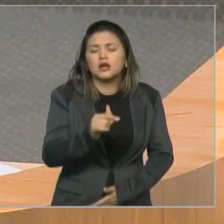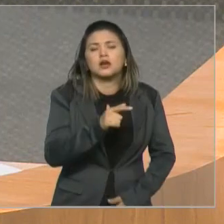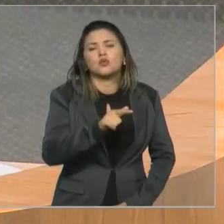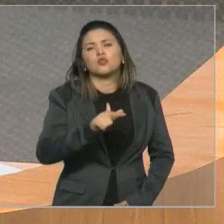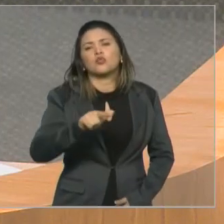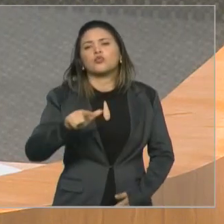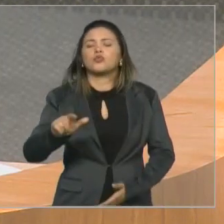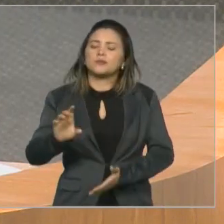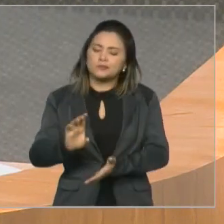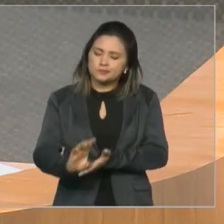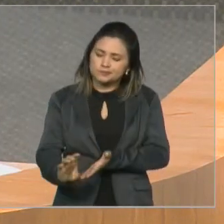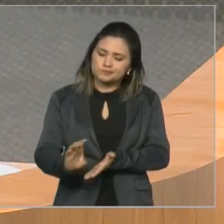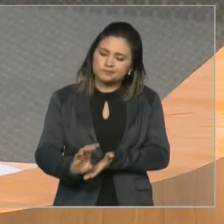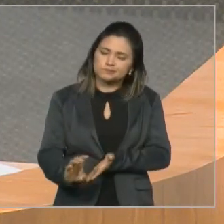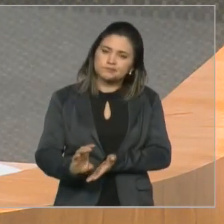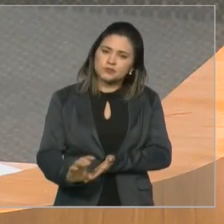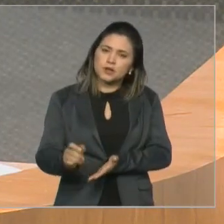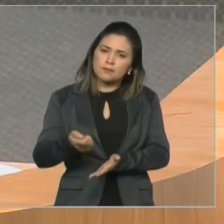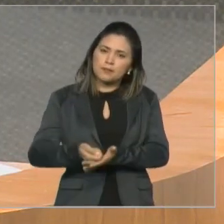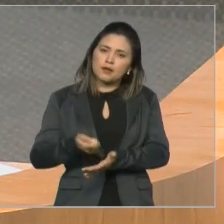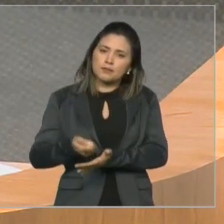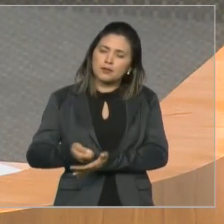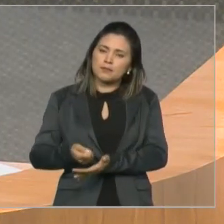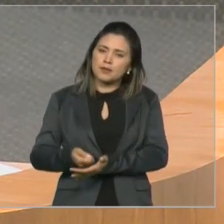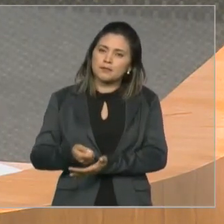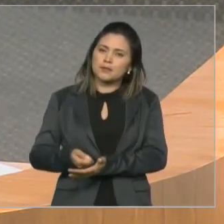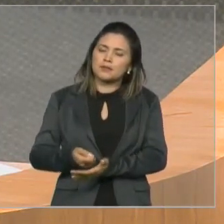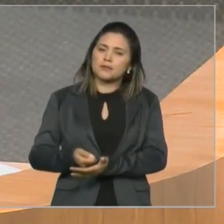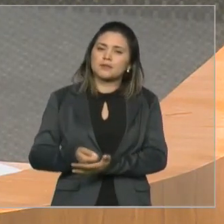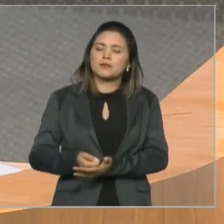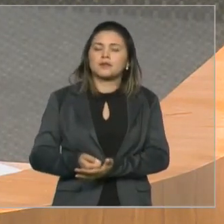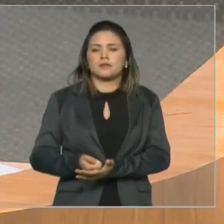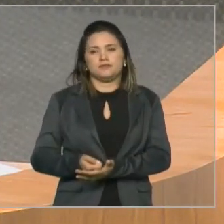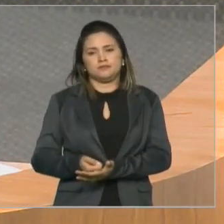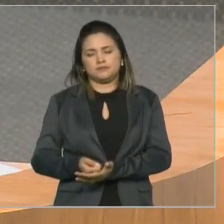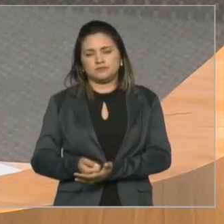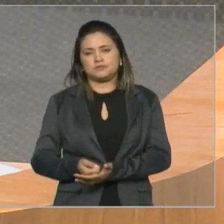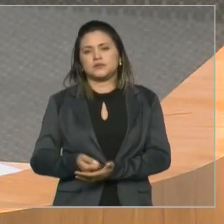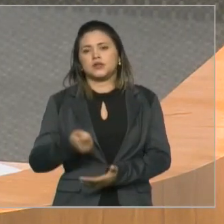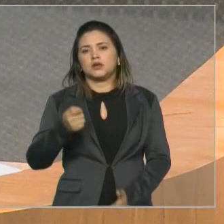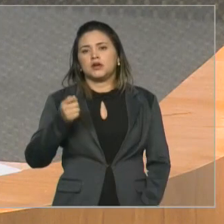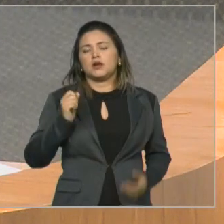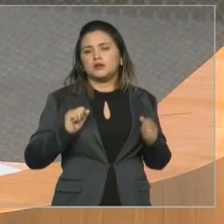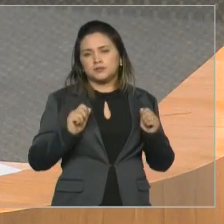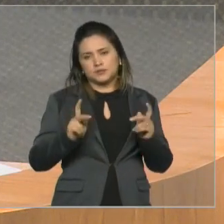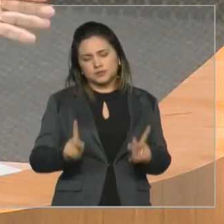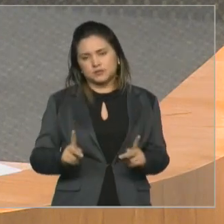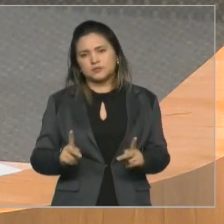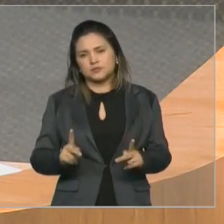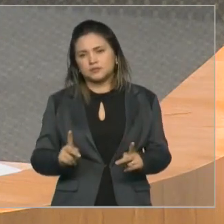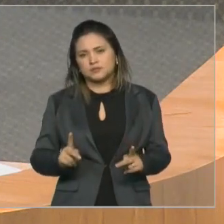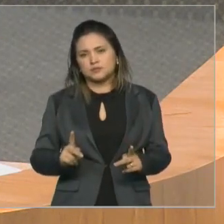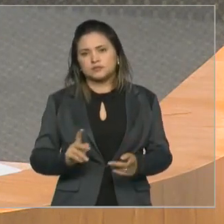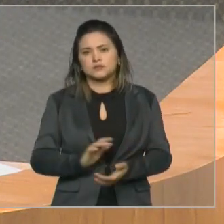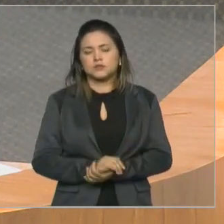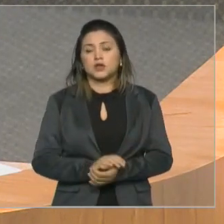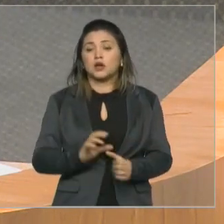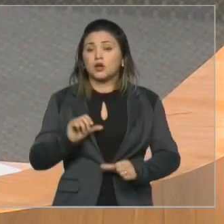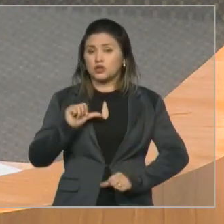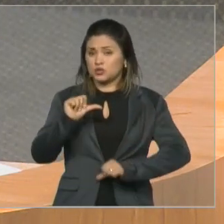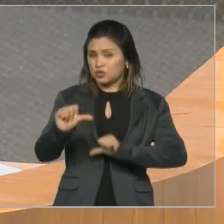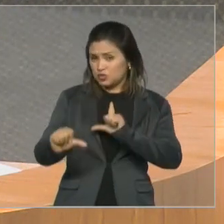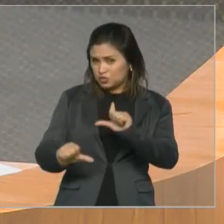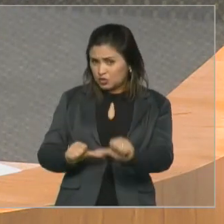contribuindo para a Previdência. A partir do momento que se troca o concursado pelo contrato